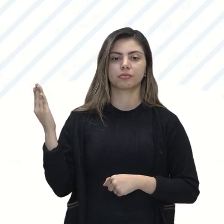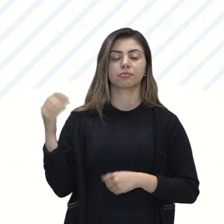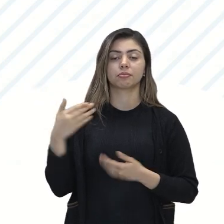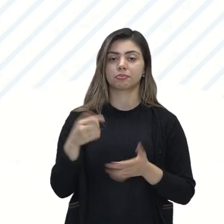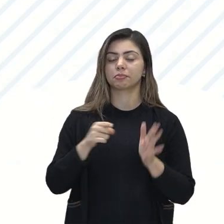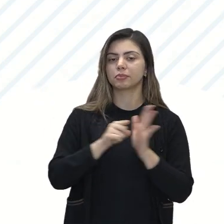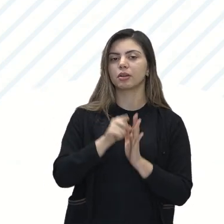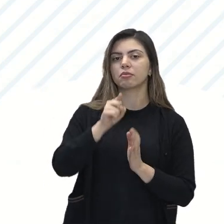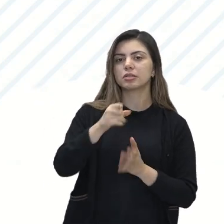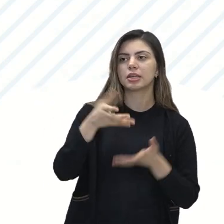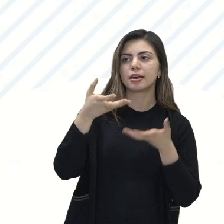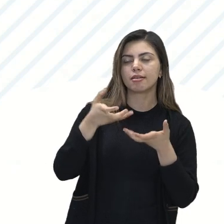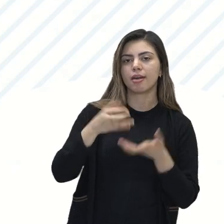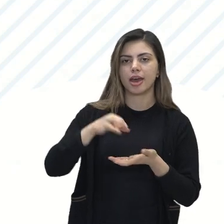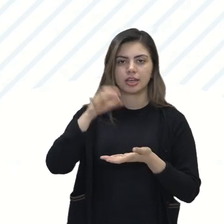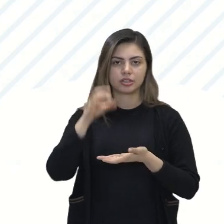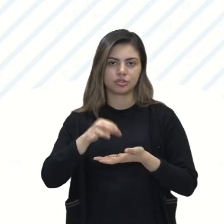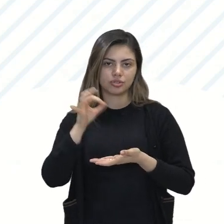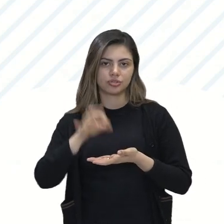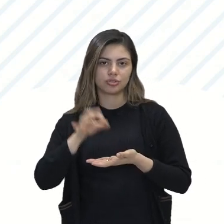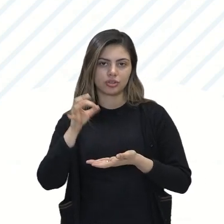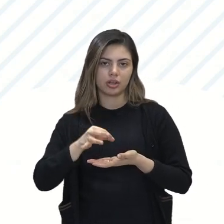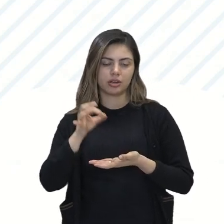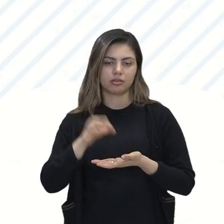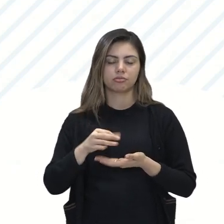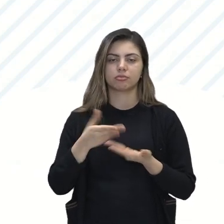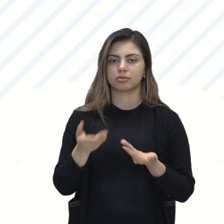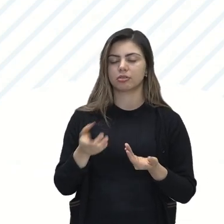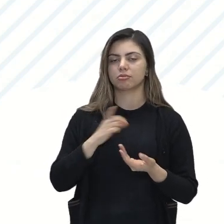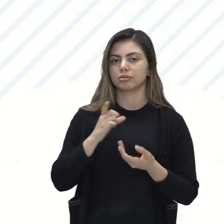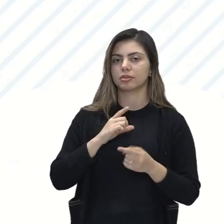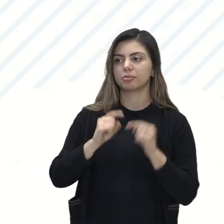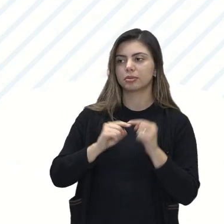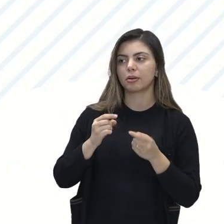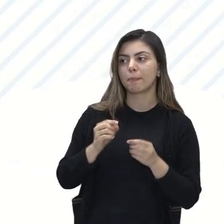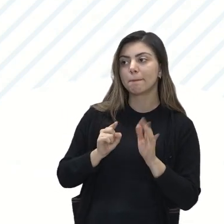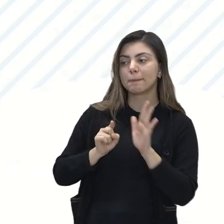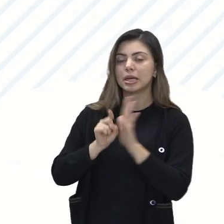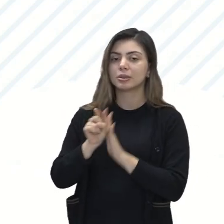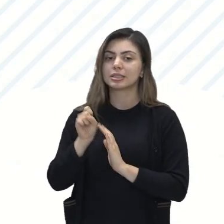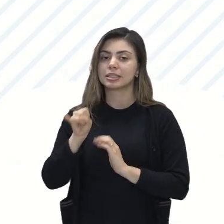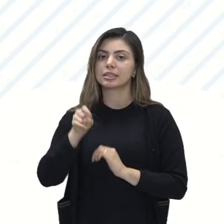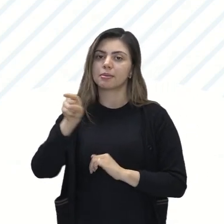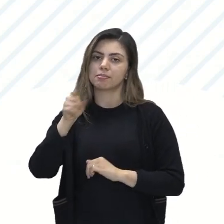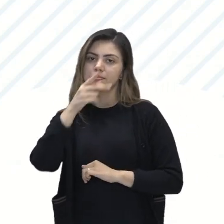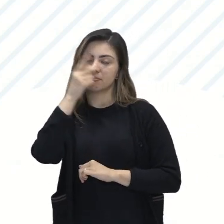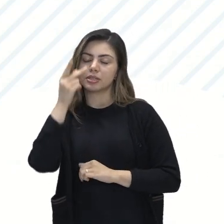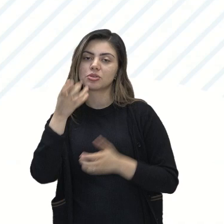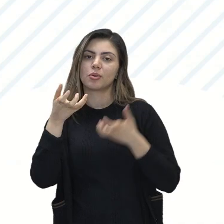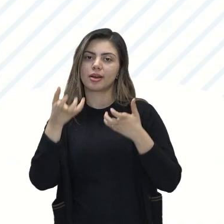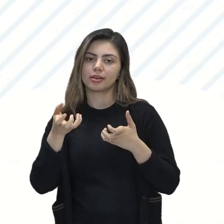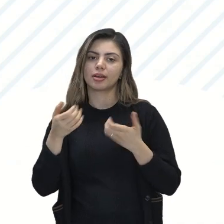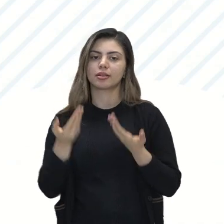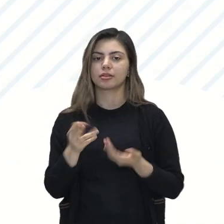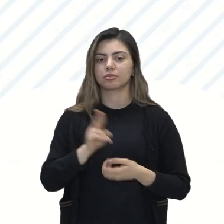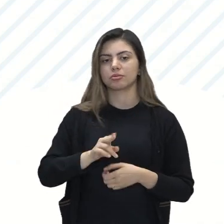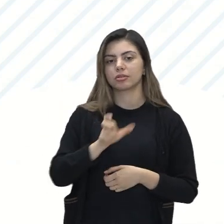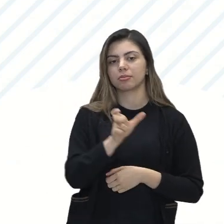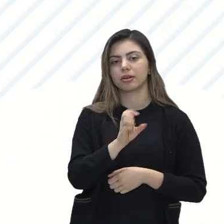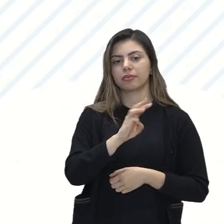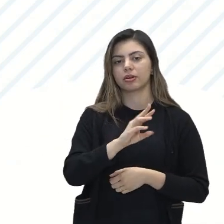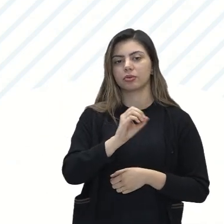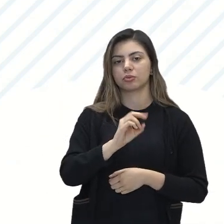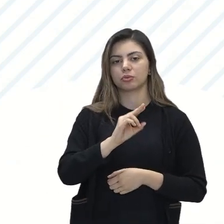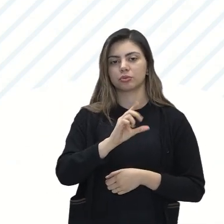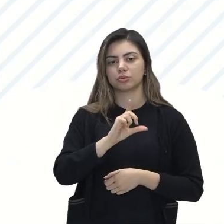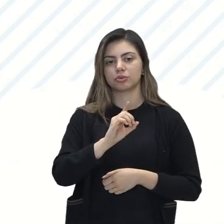chá? Então, quando eu vou oferecer algo para alguém, eu já uso essa expressão would you like, então eu vou usar o